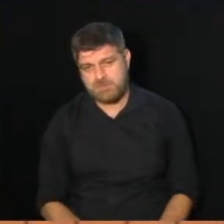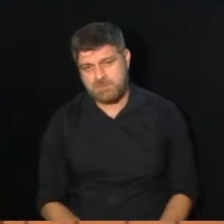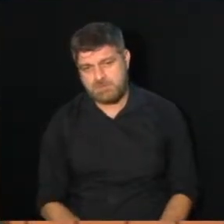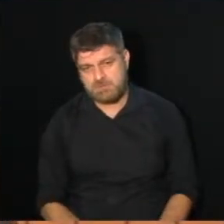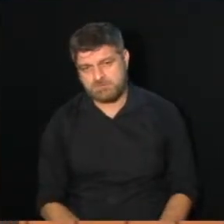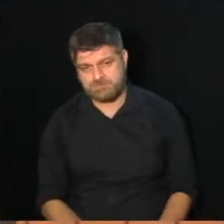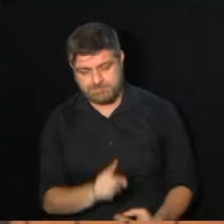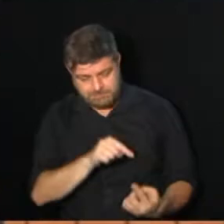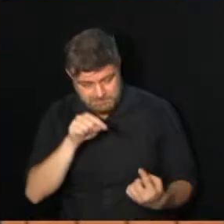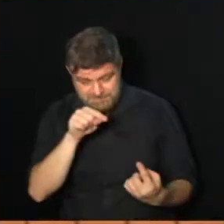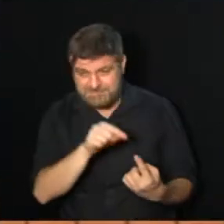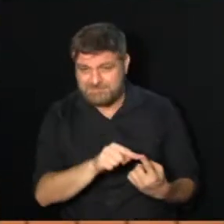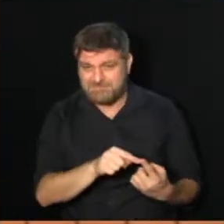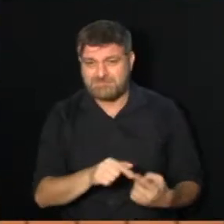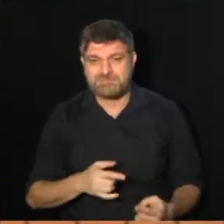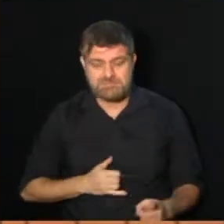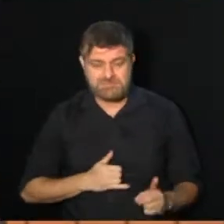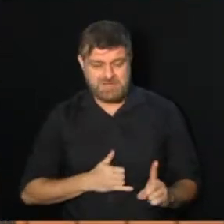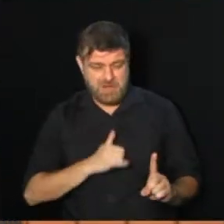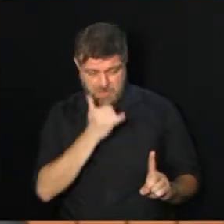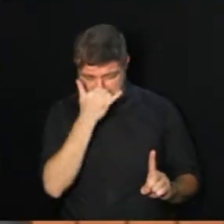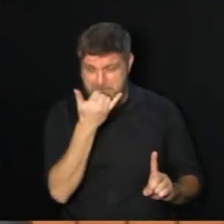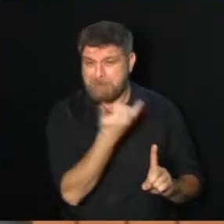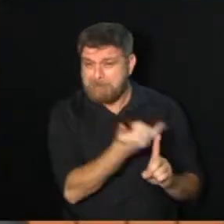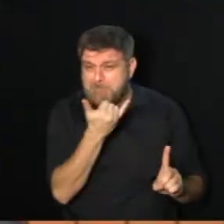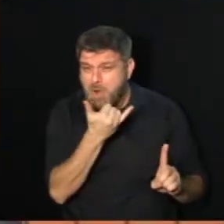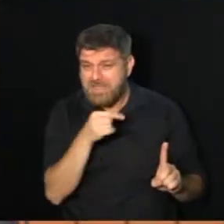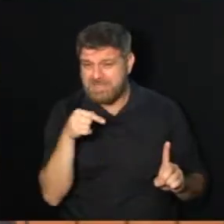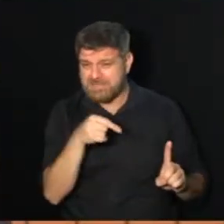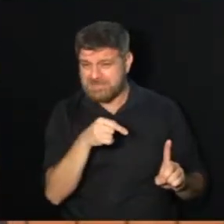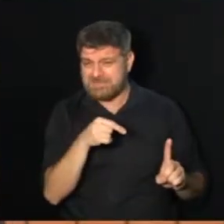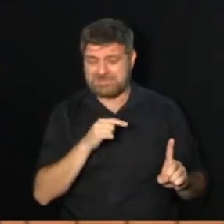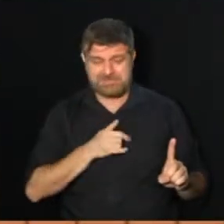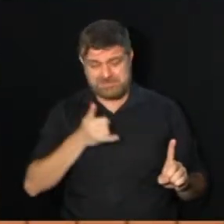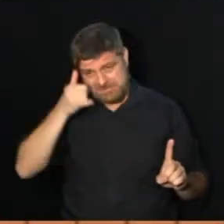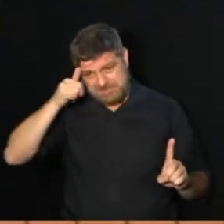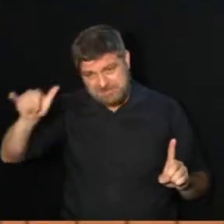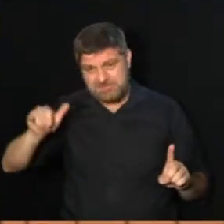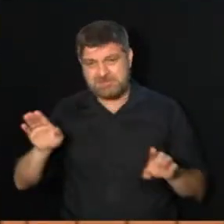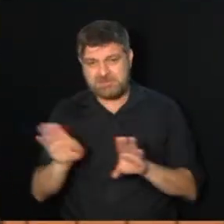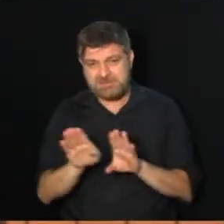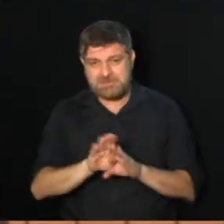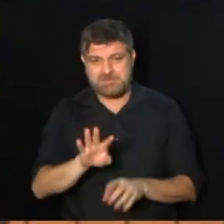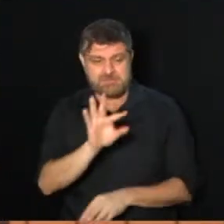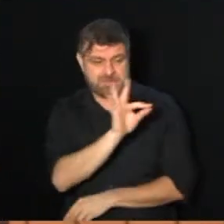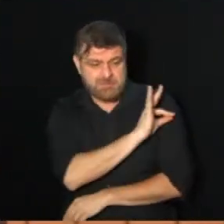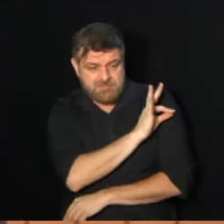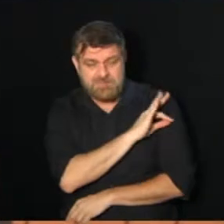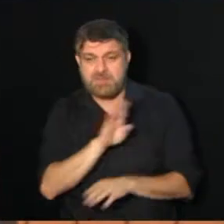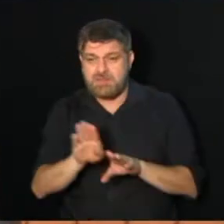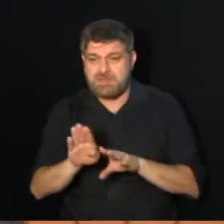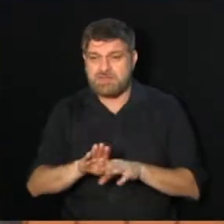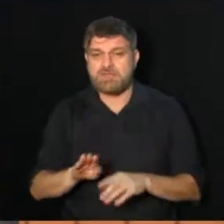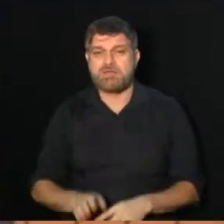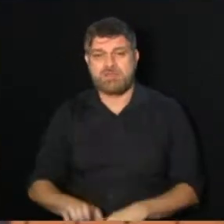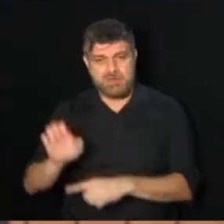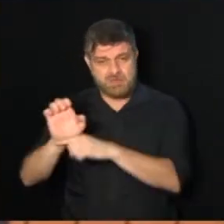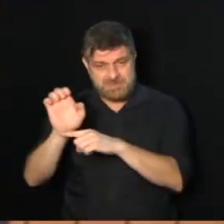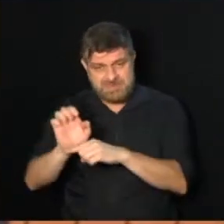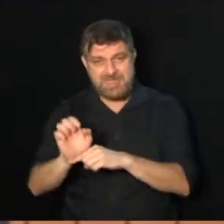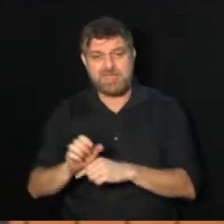visando justamente combater o bullying nas escolas, não é, para cobrar da municipalidade, do Estado, também das